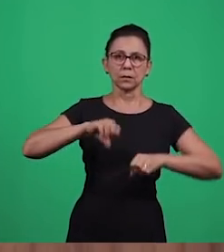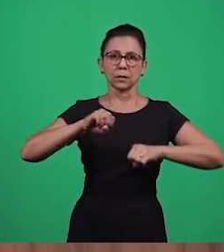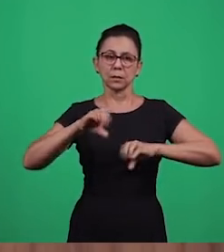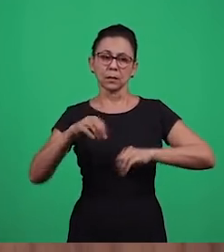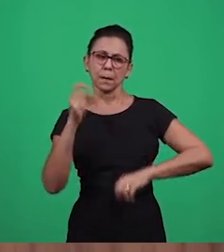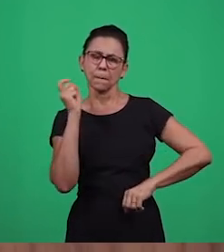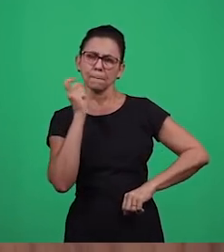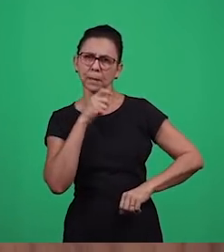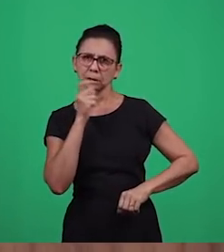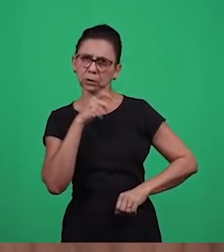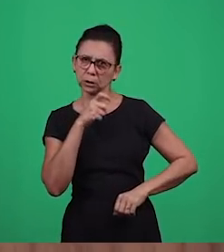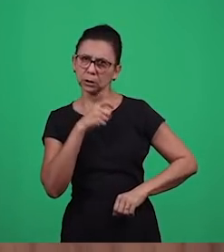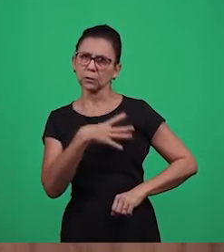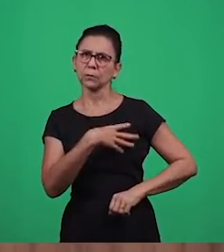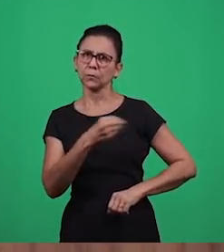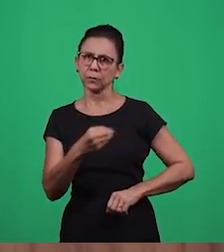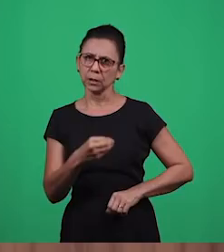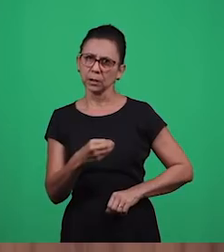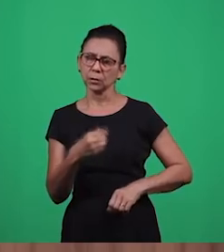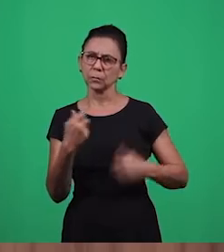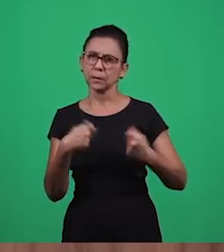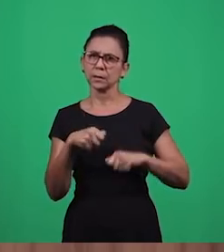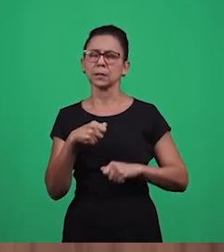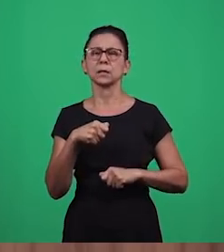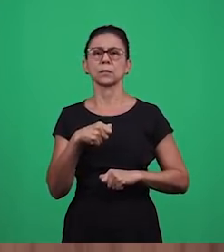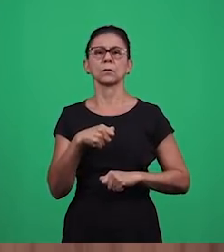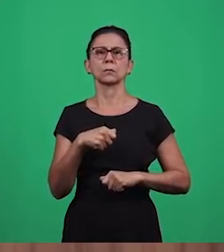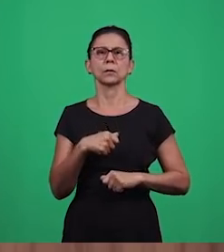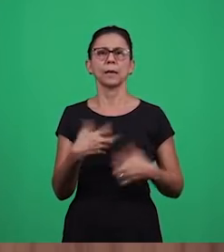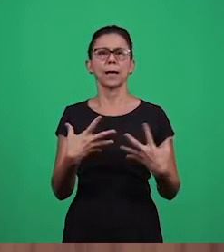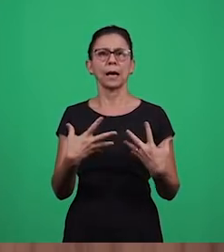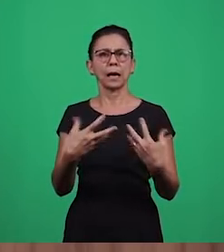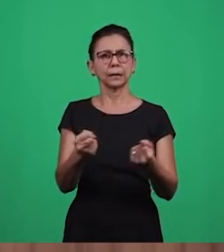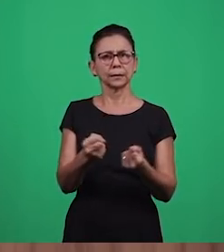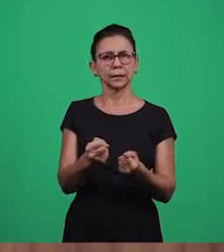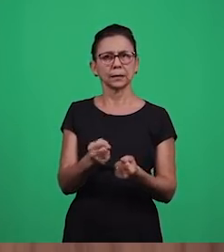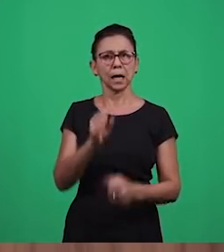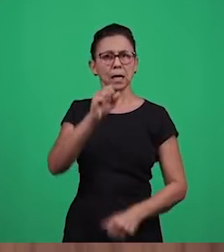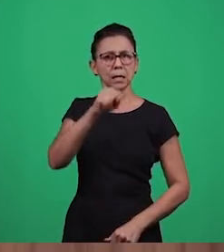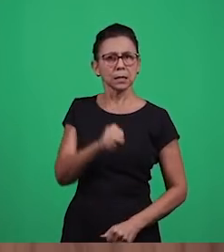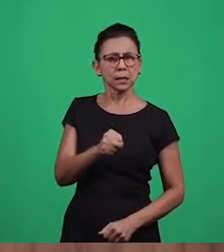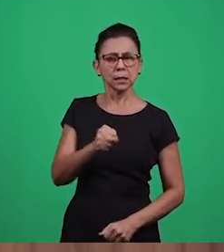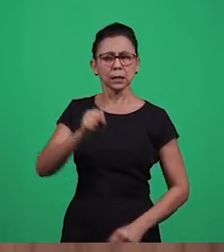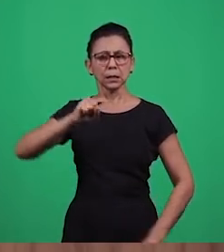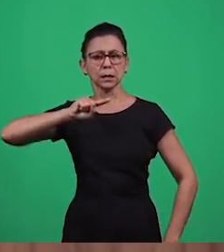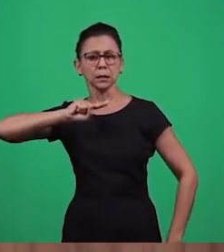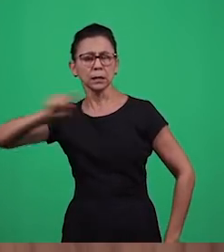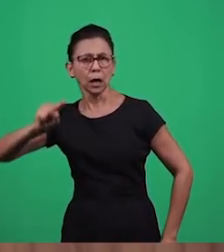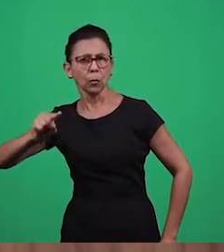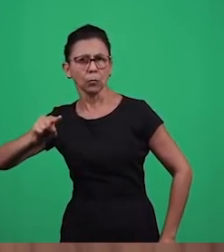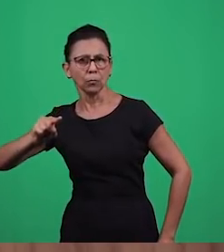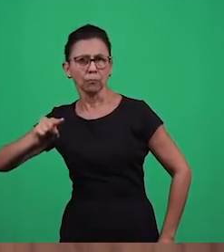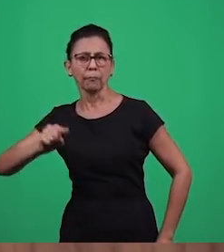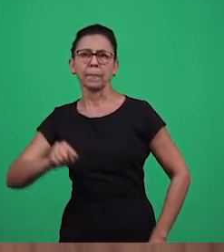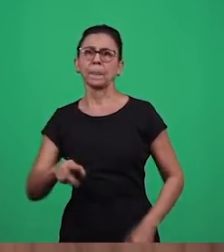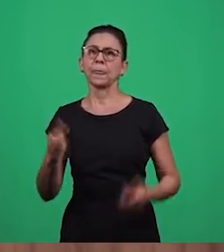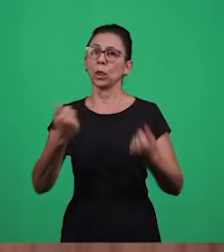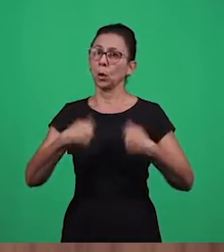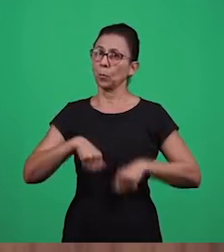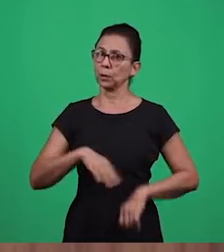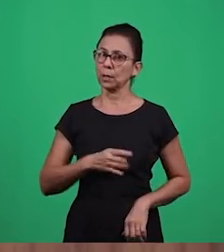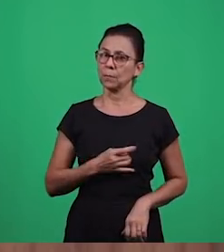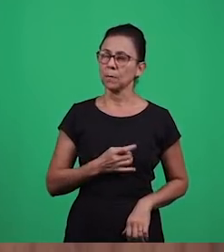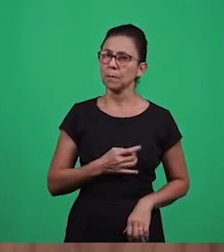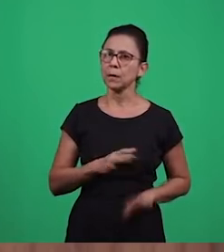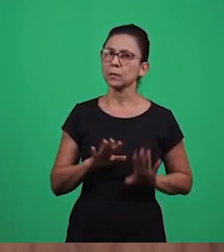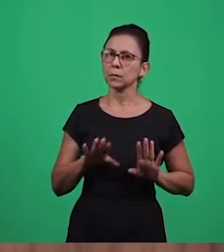mentiroso. Nossos filhos precisam saber receber o sim e também receber o não. E não devemos temer,